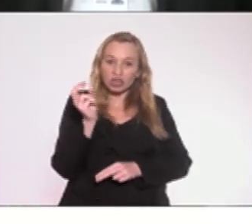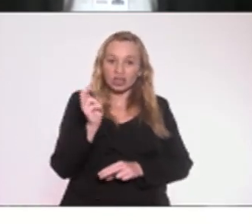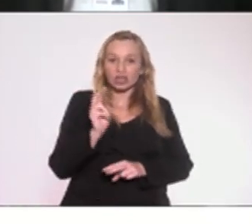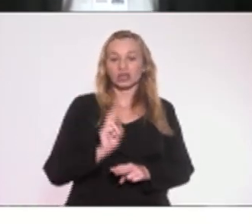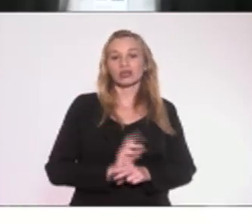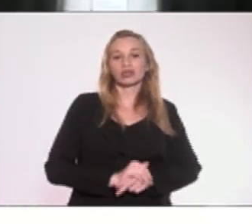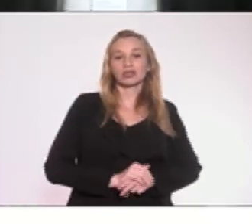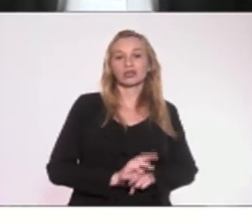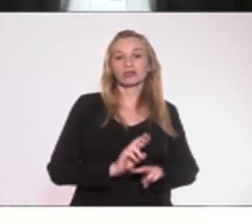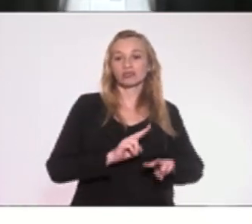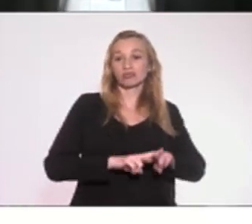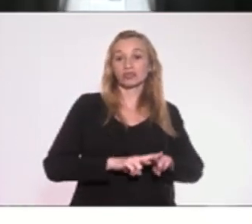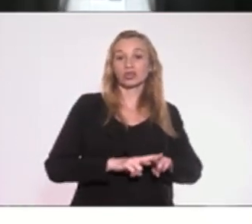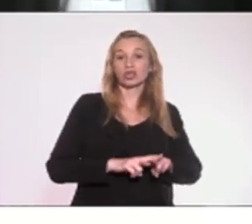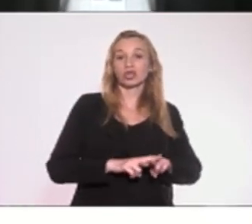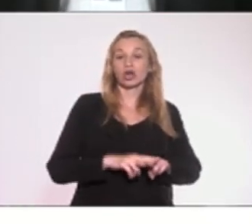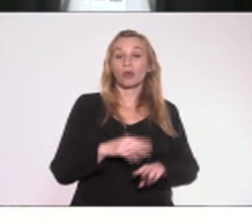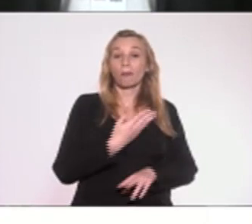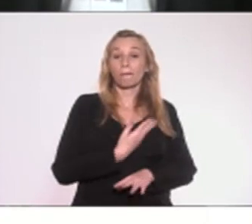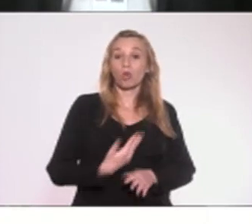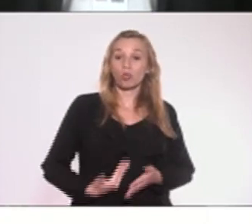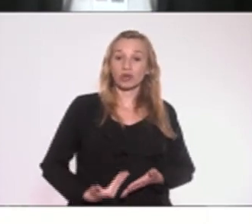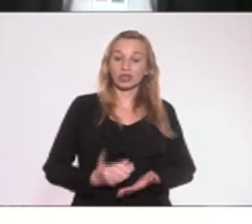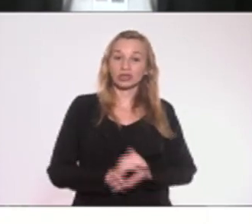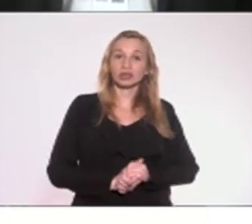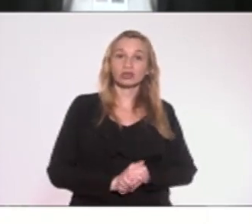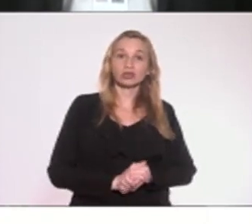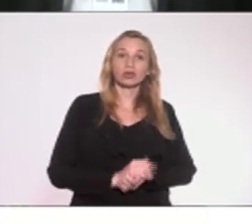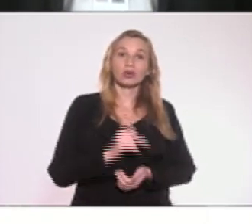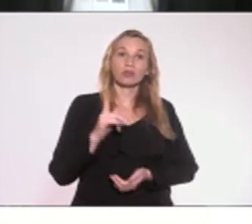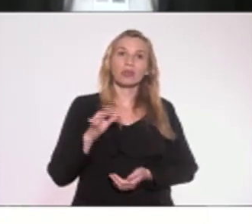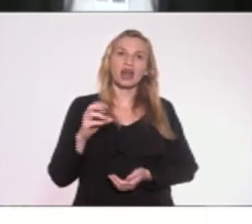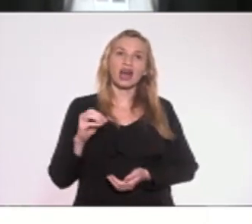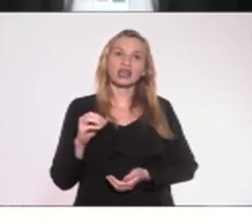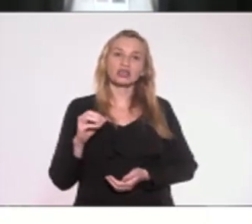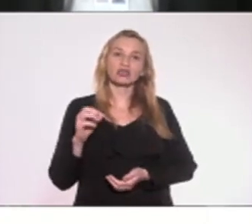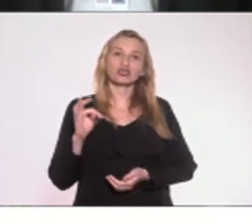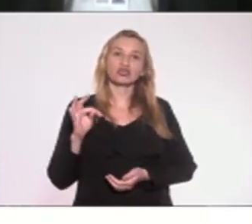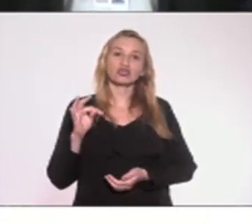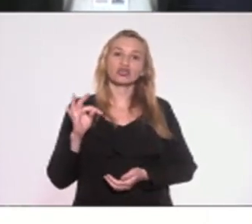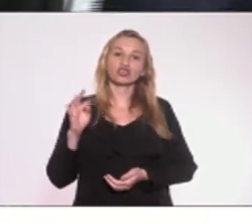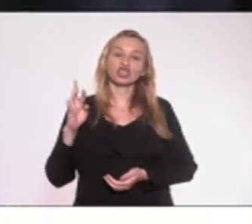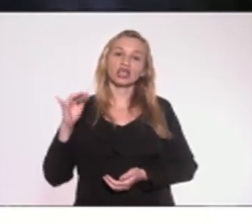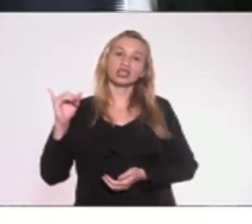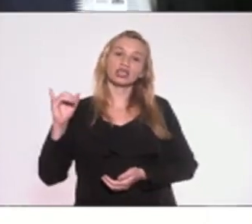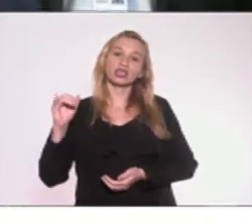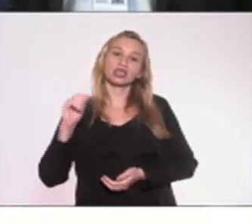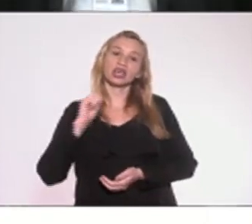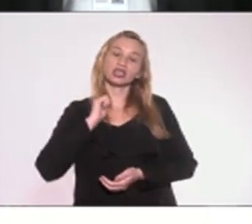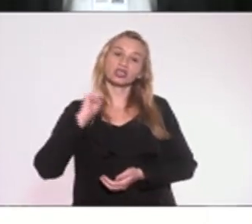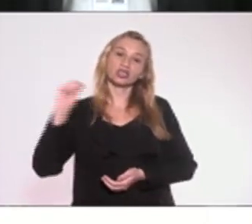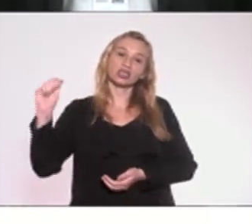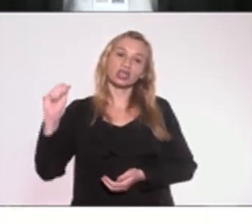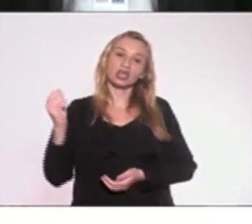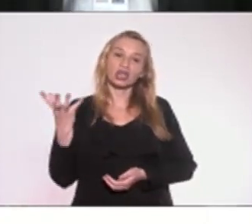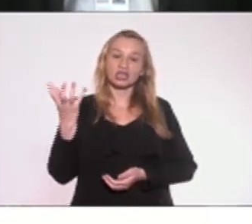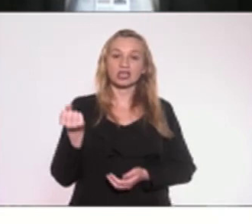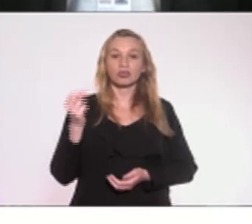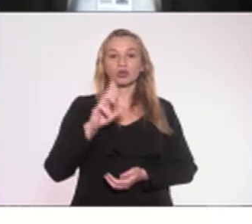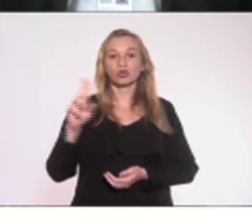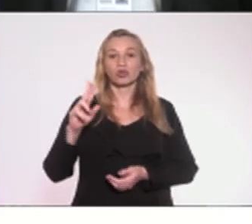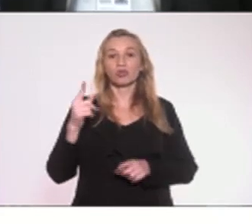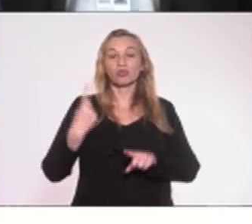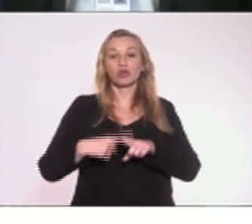pública. O Palácio Tiradentes ele recebeu o nome de Palácio Tiradentes, porque aqui ficou